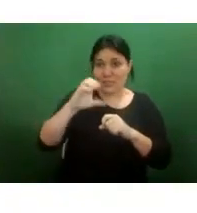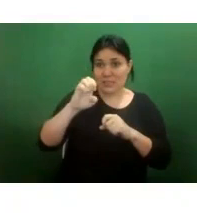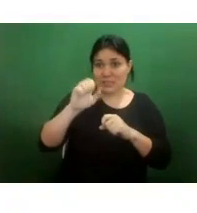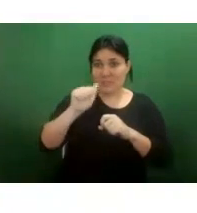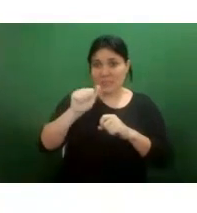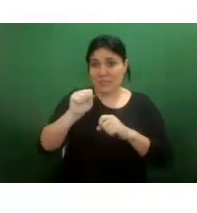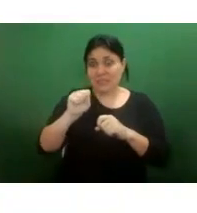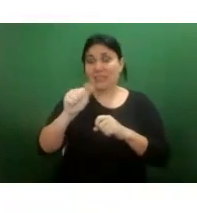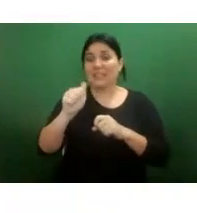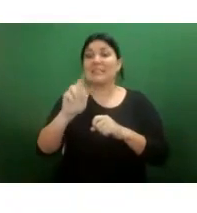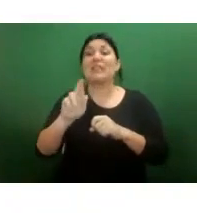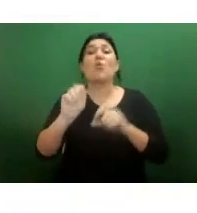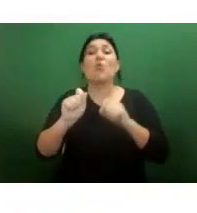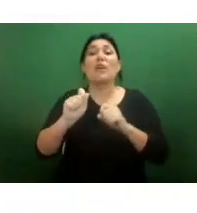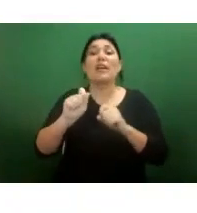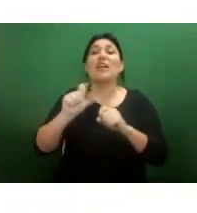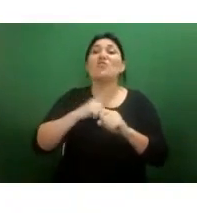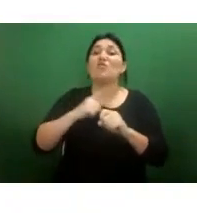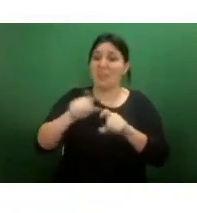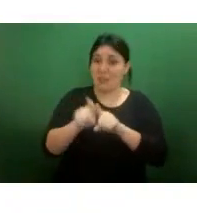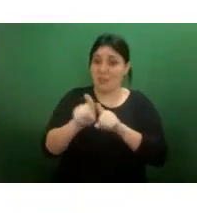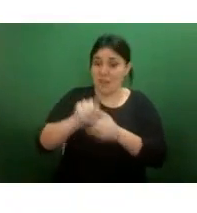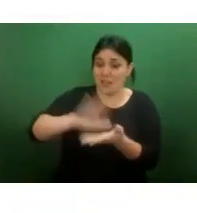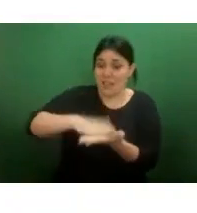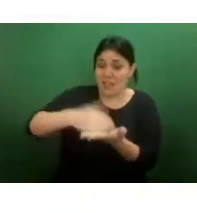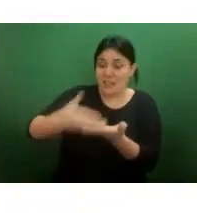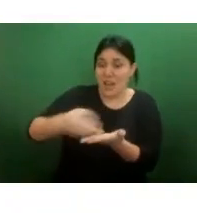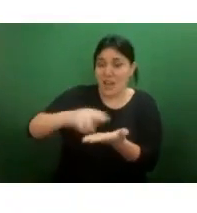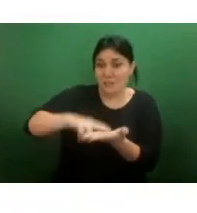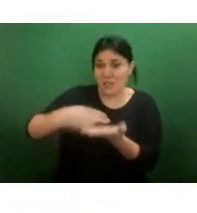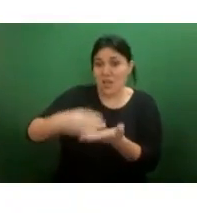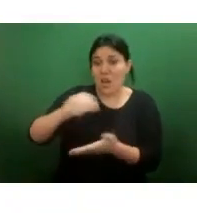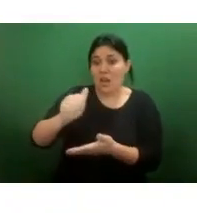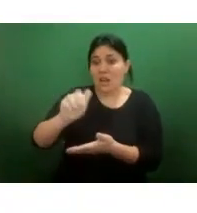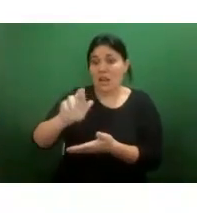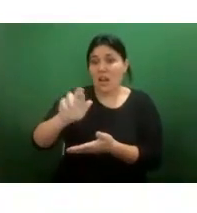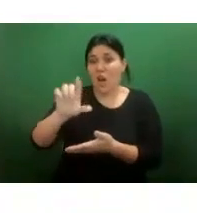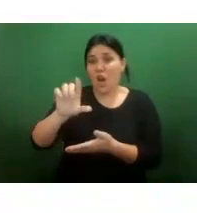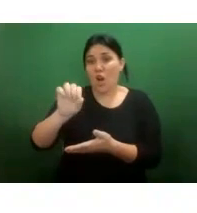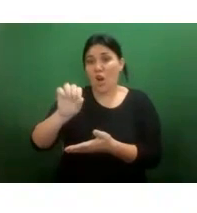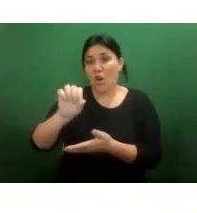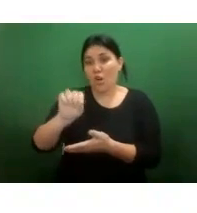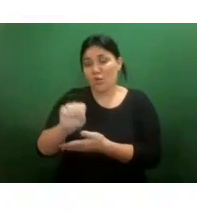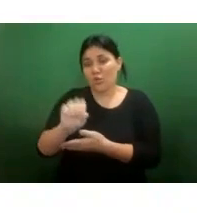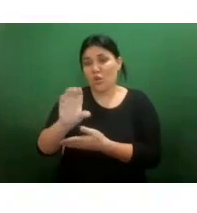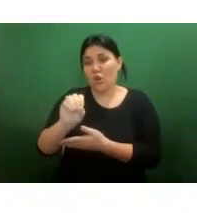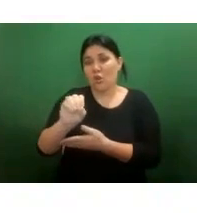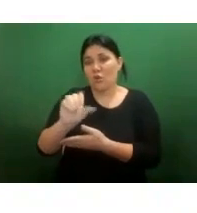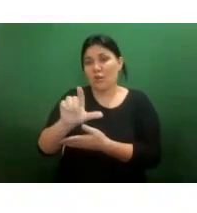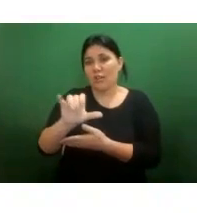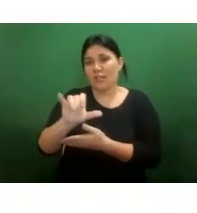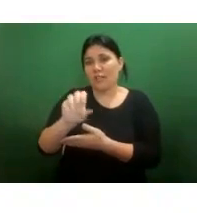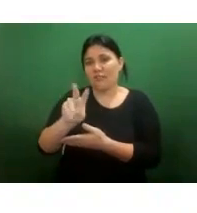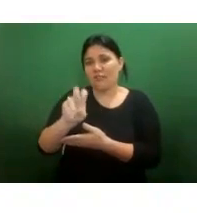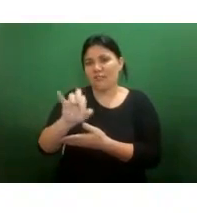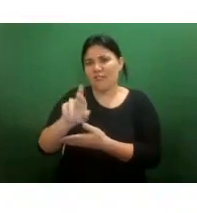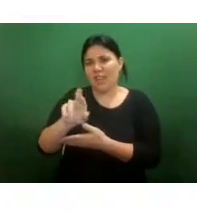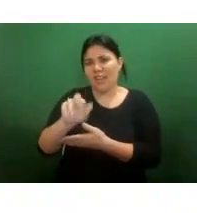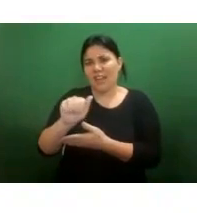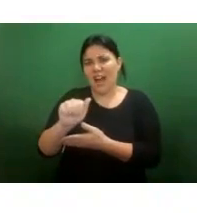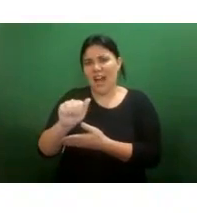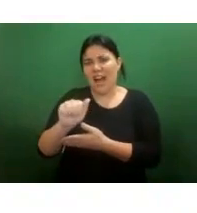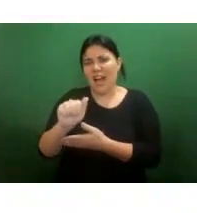a interpretação em Libras do Carlos de Oliveira, de Recife, maravilhoso, com toda a empolgação